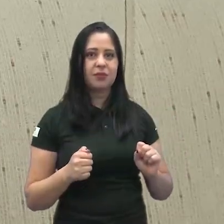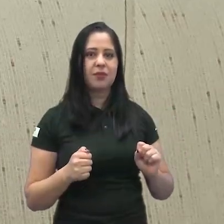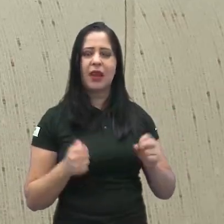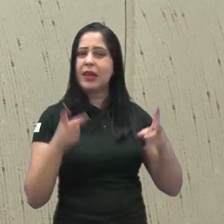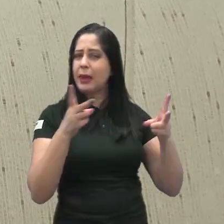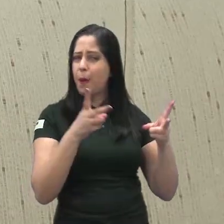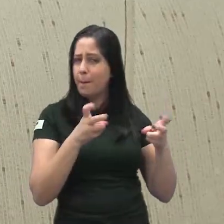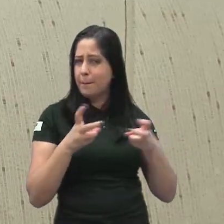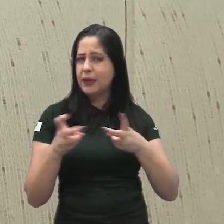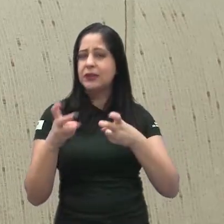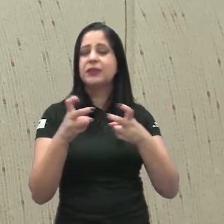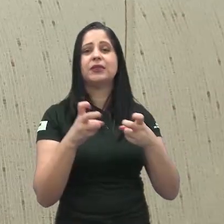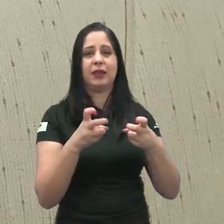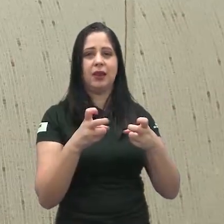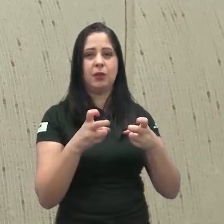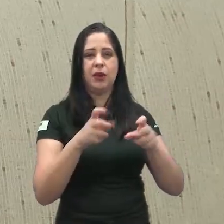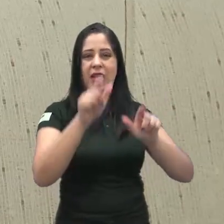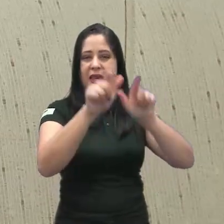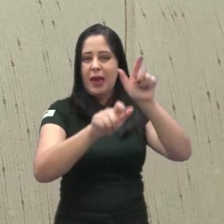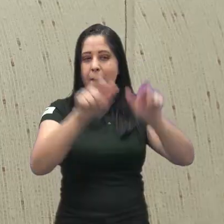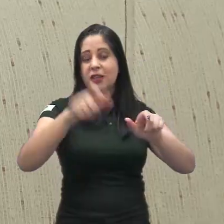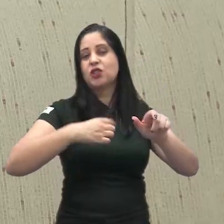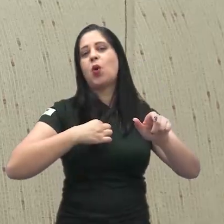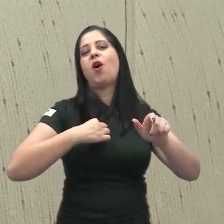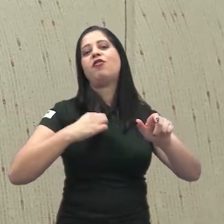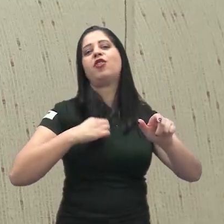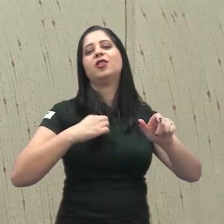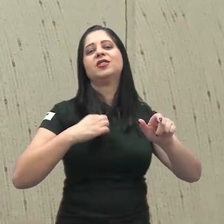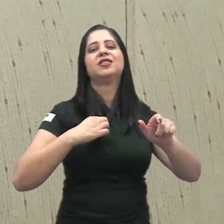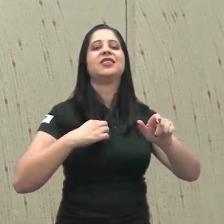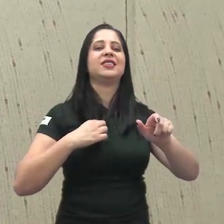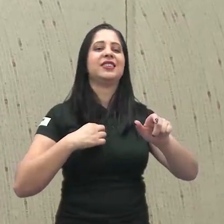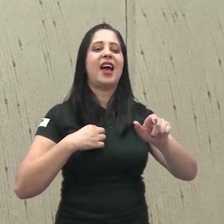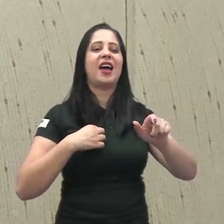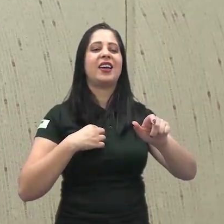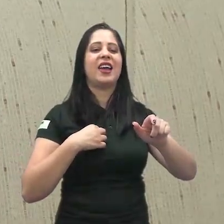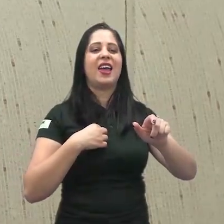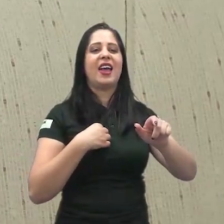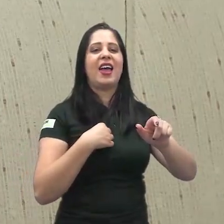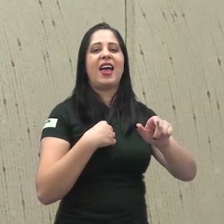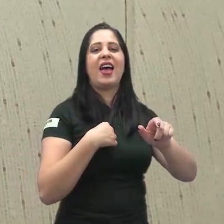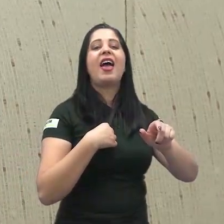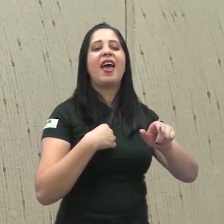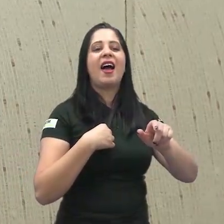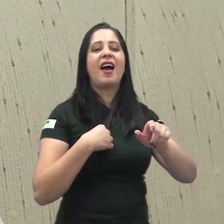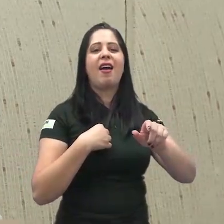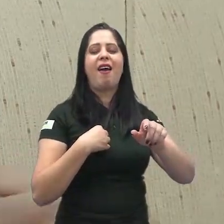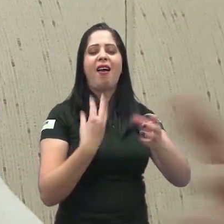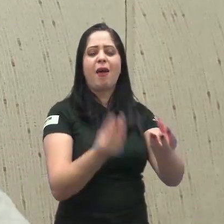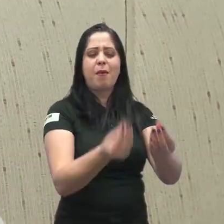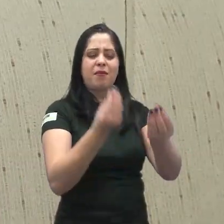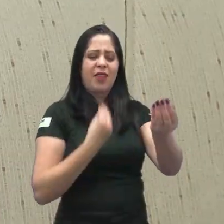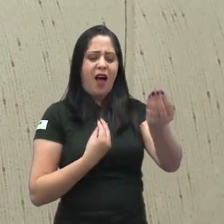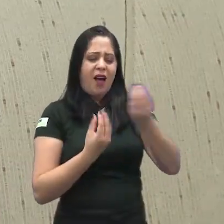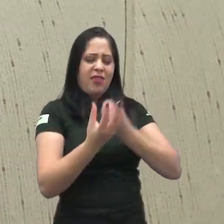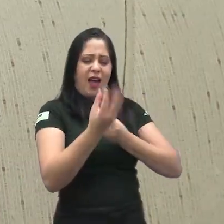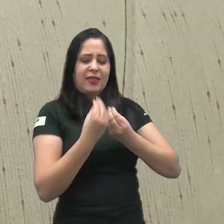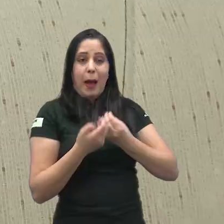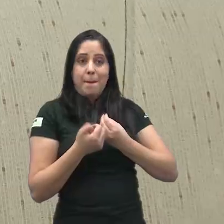outras falas, né, que quem é voluntário recebe muito mais do que dá. E é isso que você